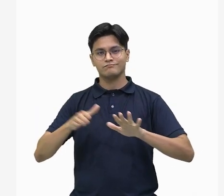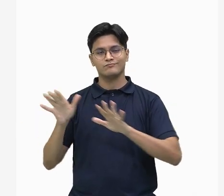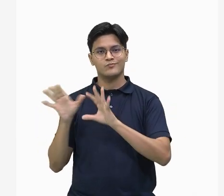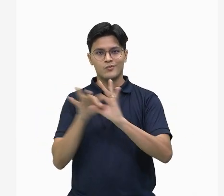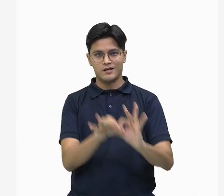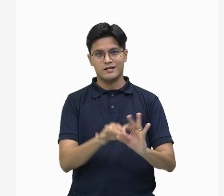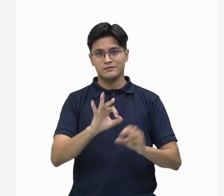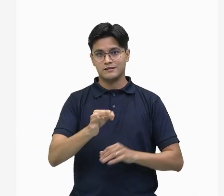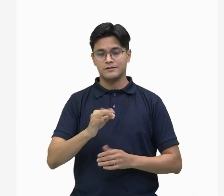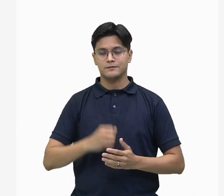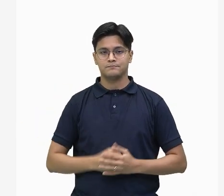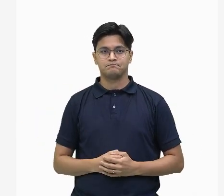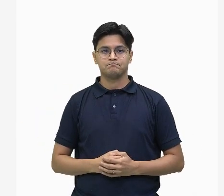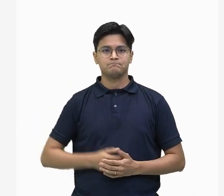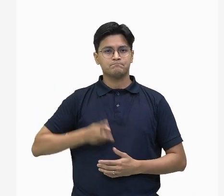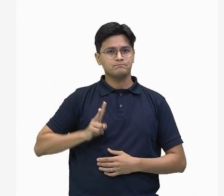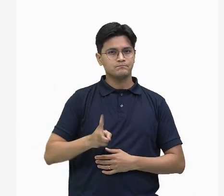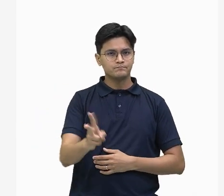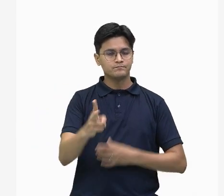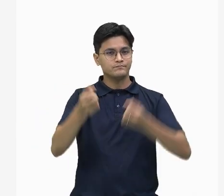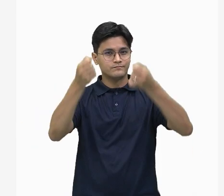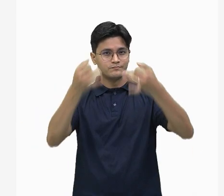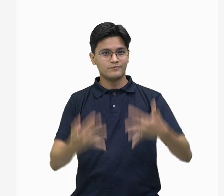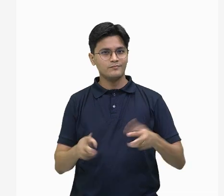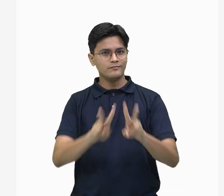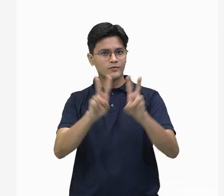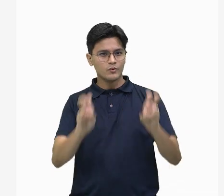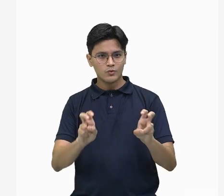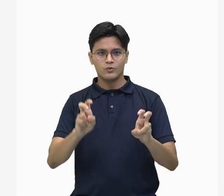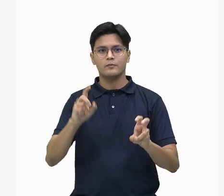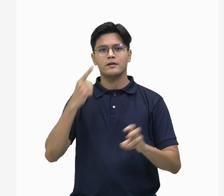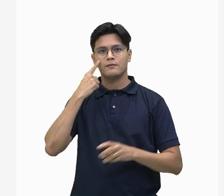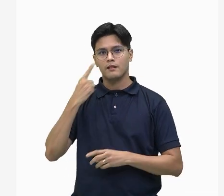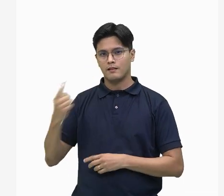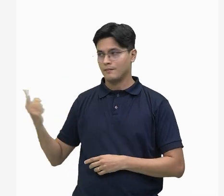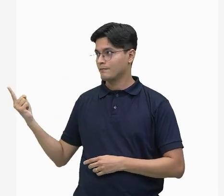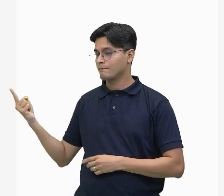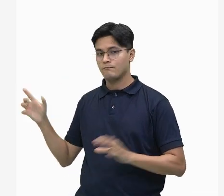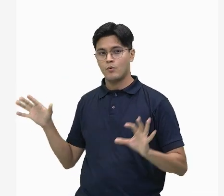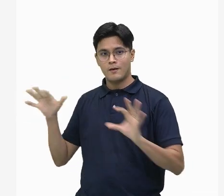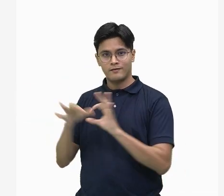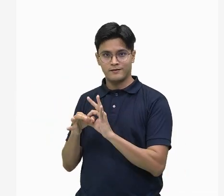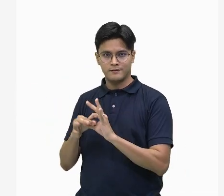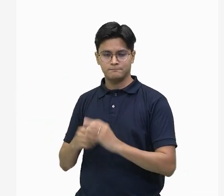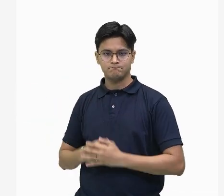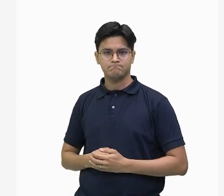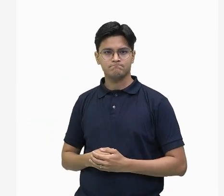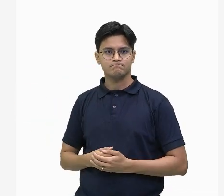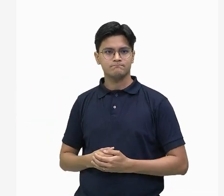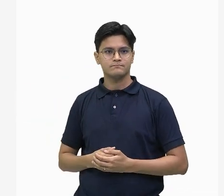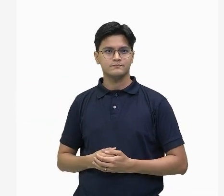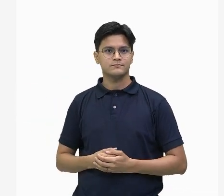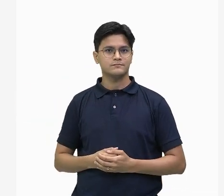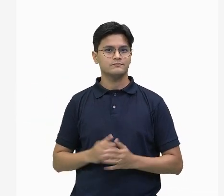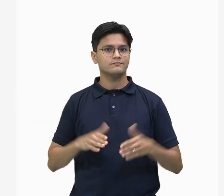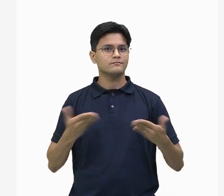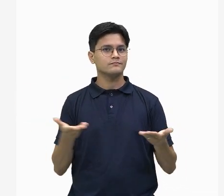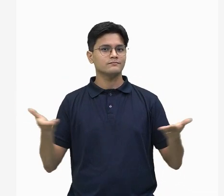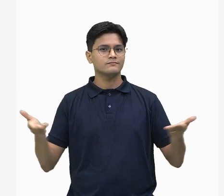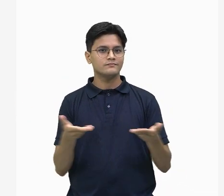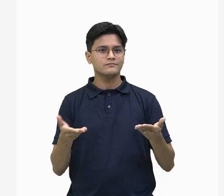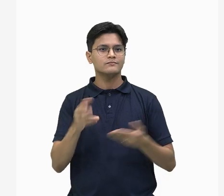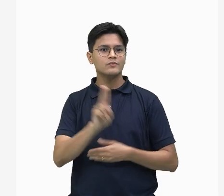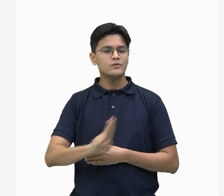ok? Continuando falando aí sobre linking words. Olha só, então eu vou utilizar as linking words, como